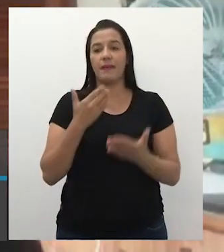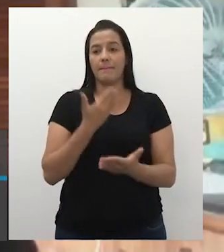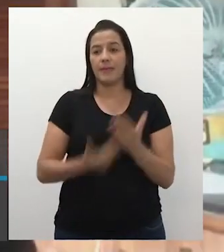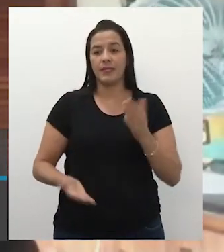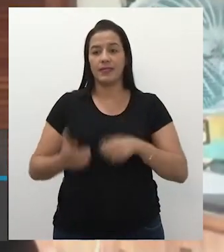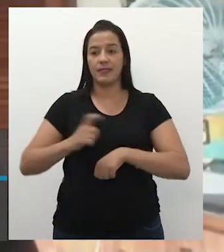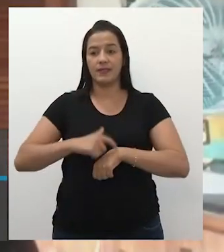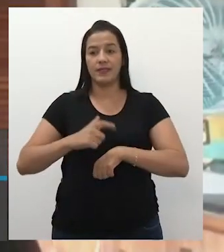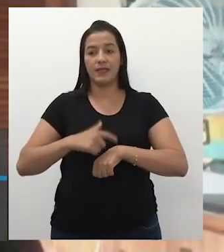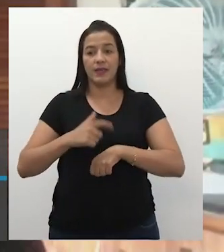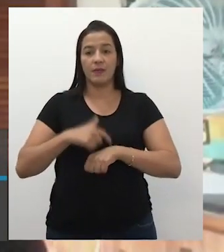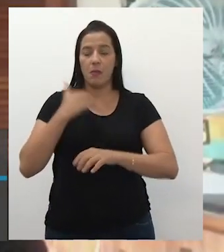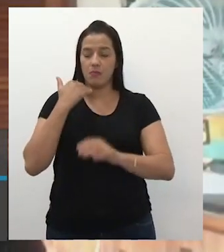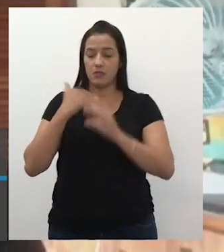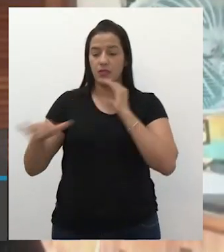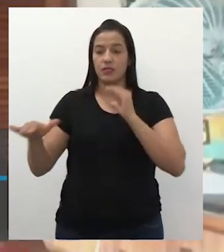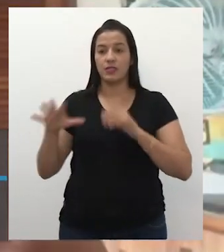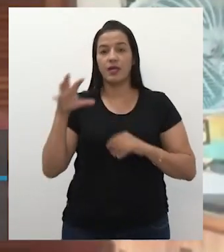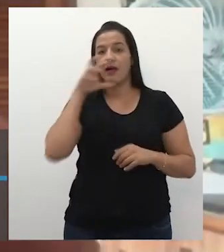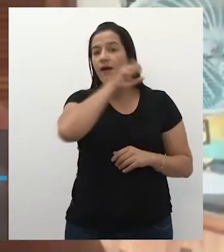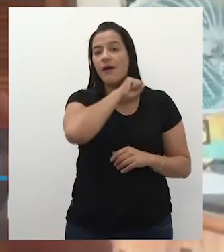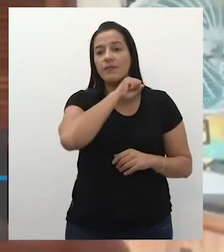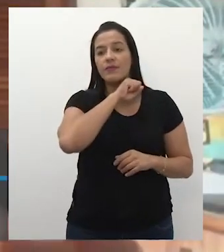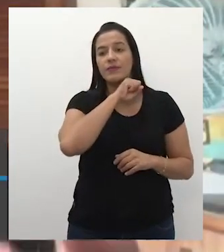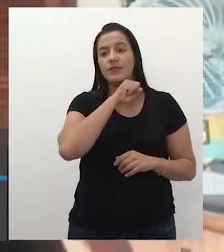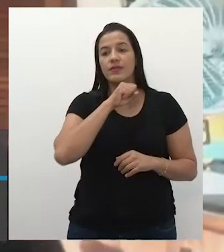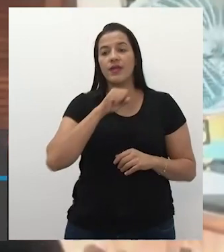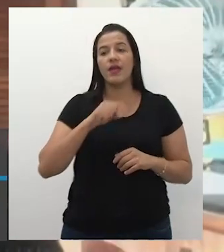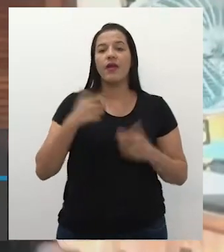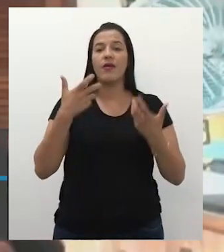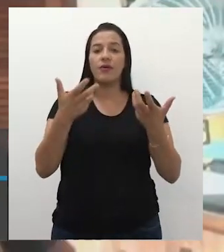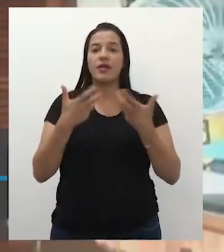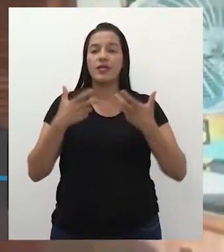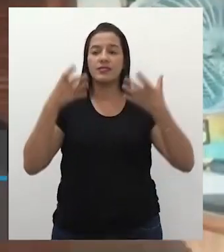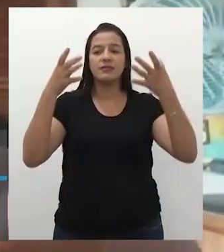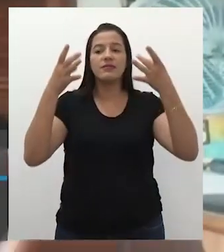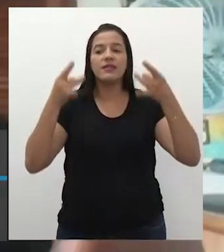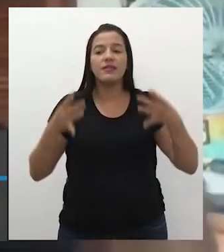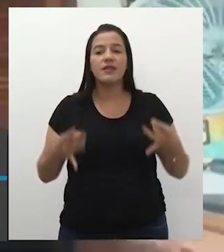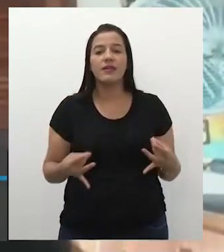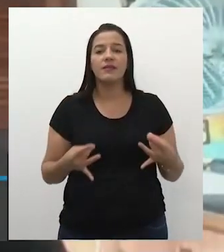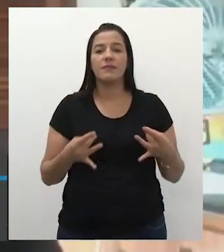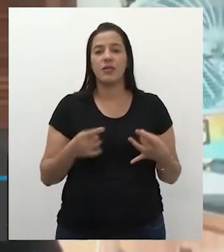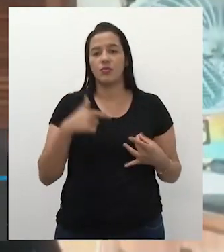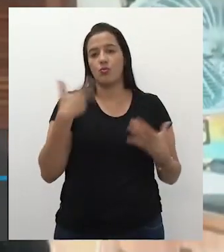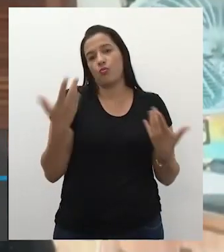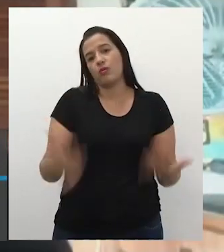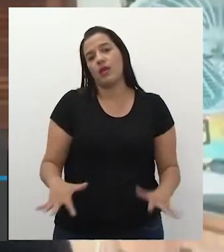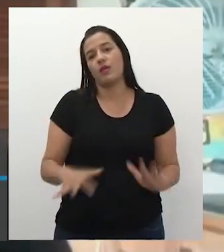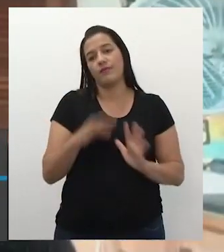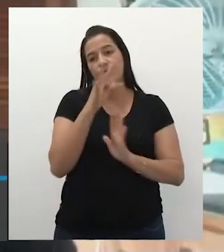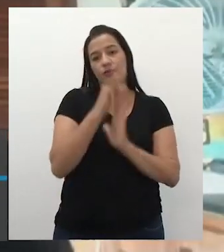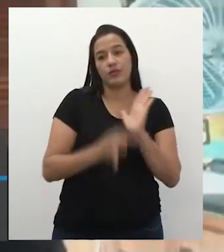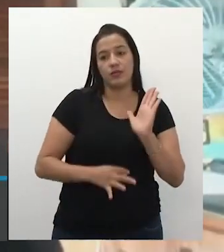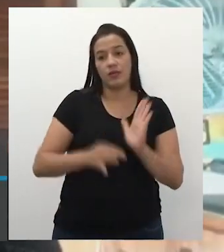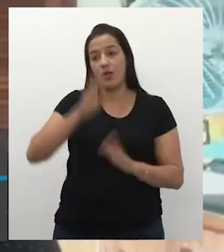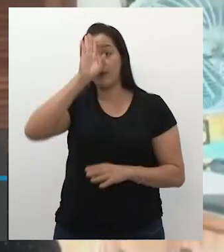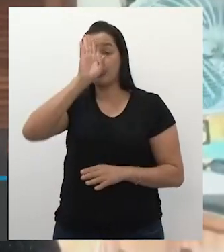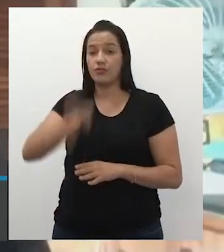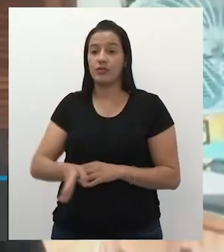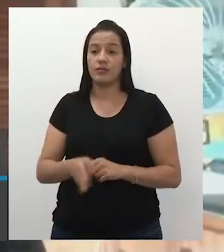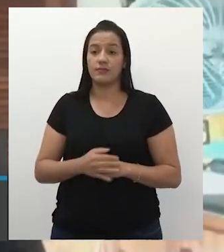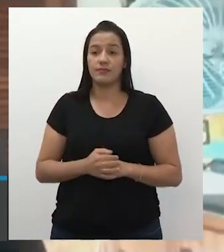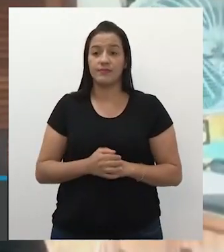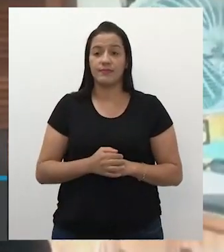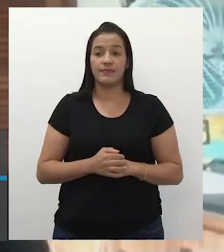mensagem rápida, eu quero ser descritiva, mas eu não quero escrever um textão. Então, eu vou direto no assunto.